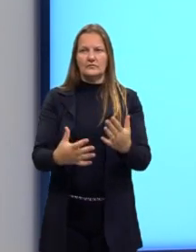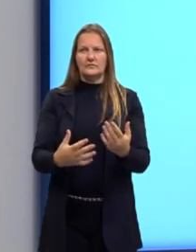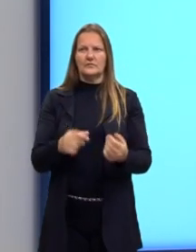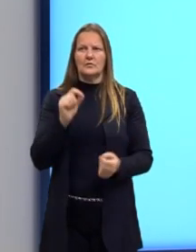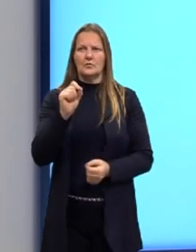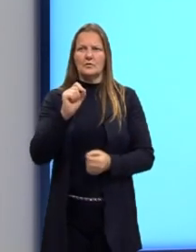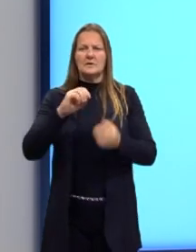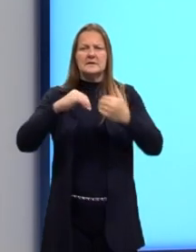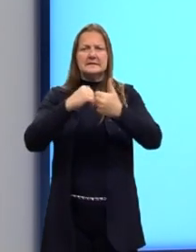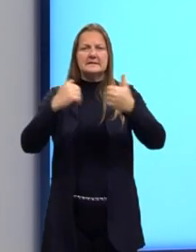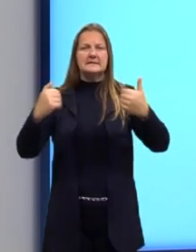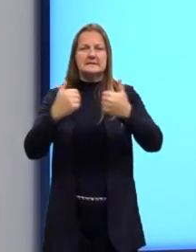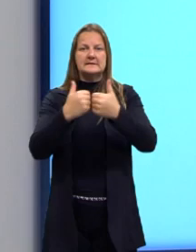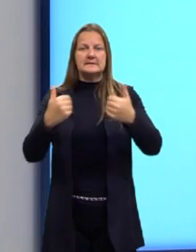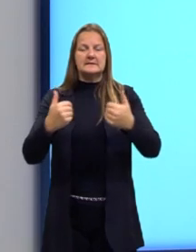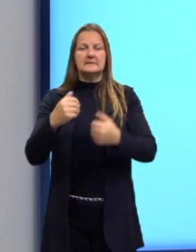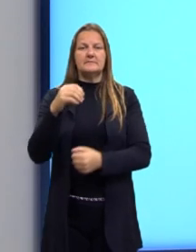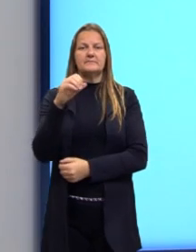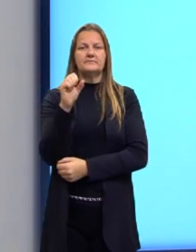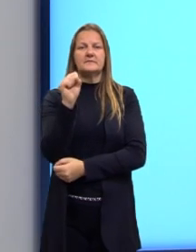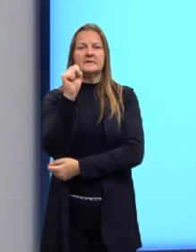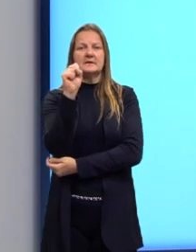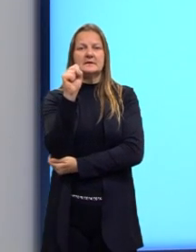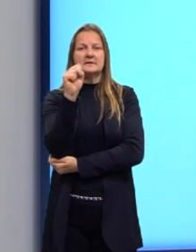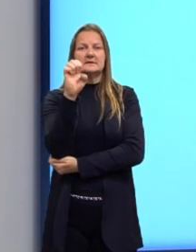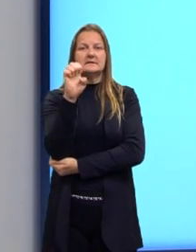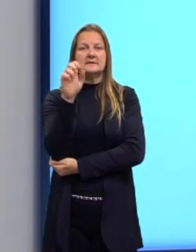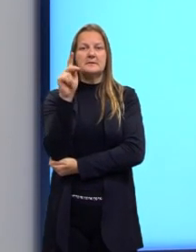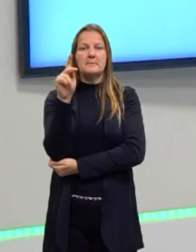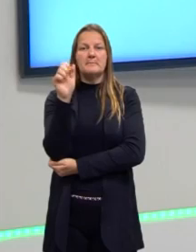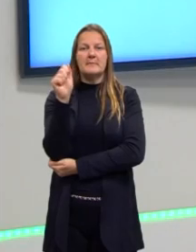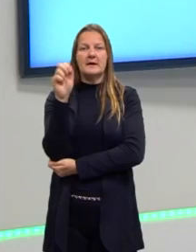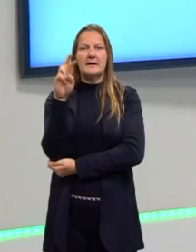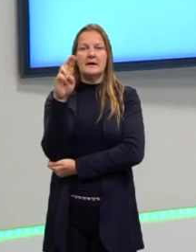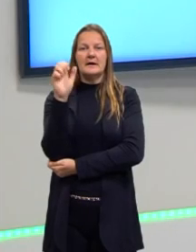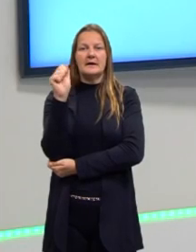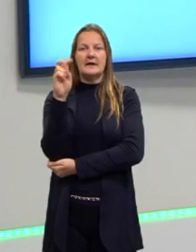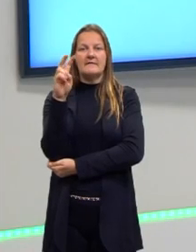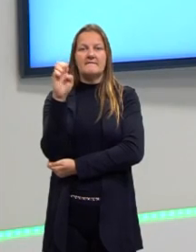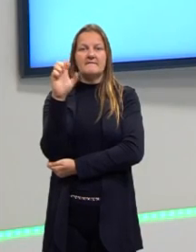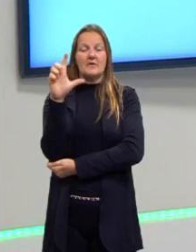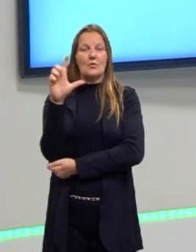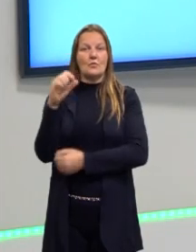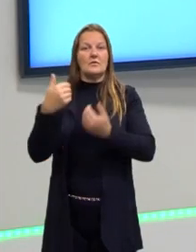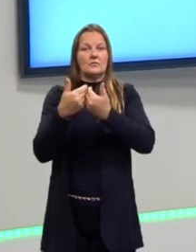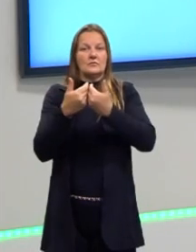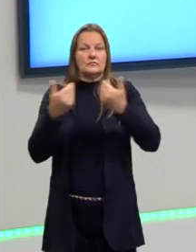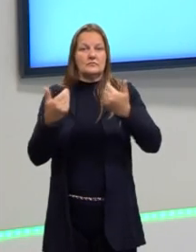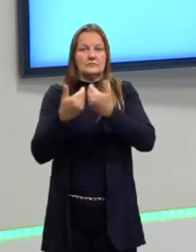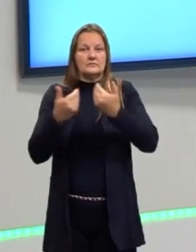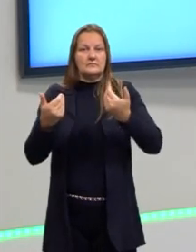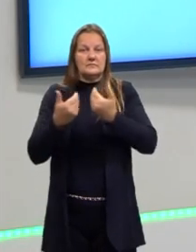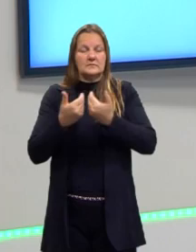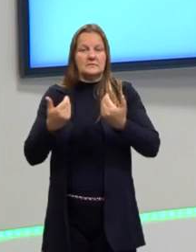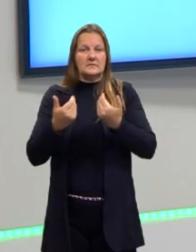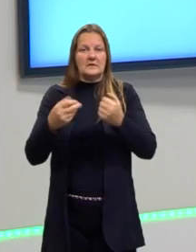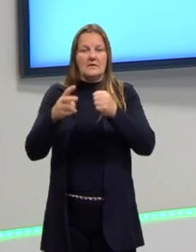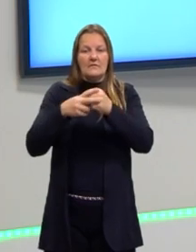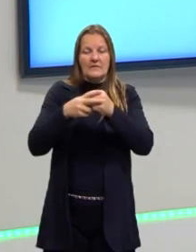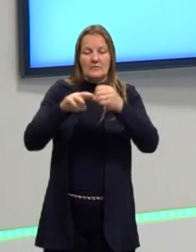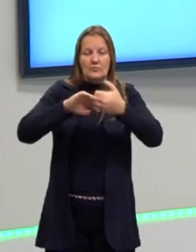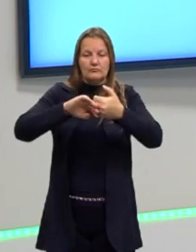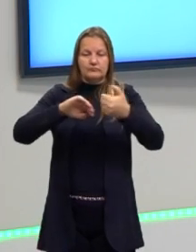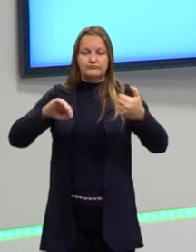separáveis o que que eu quero dizer com fraserável eu quero dizer o que tá dizendo o título separa ele